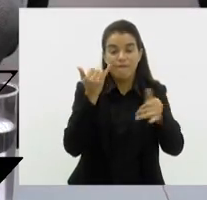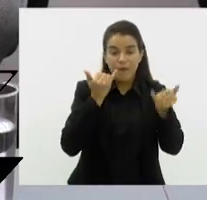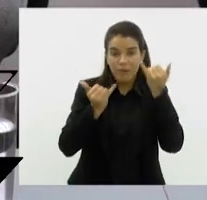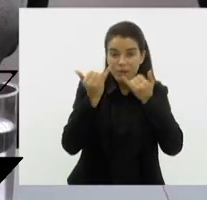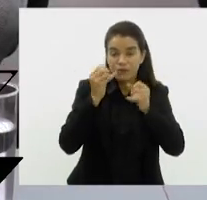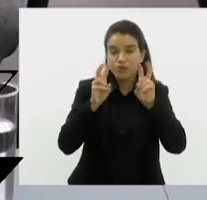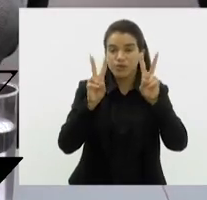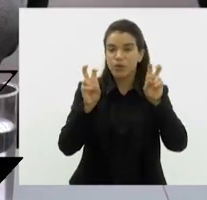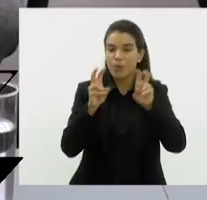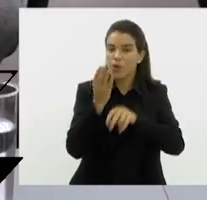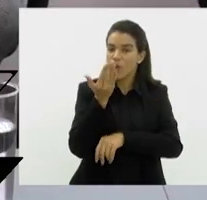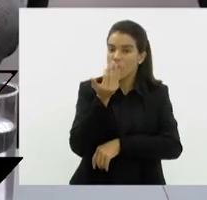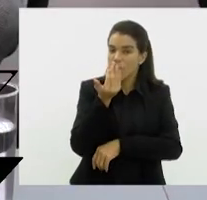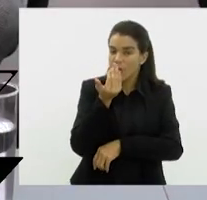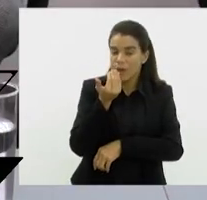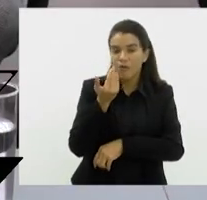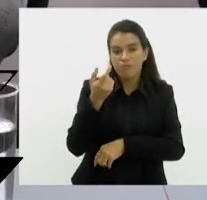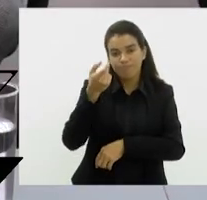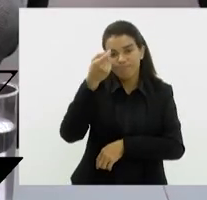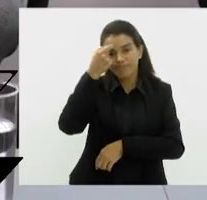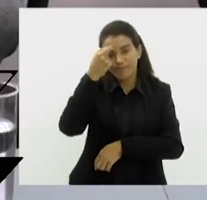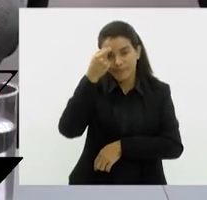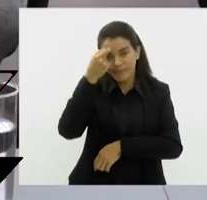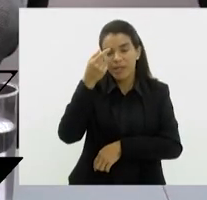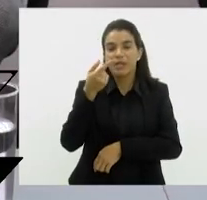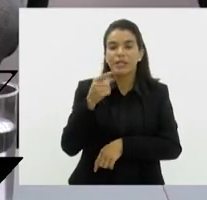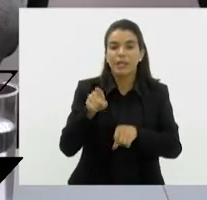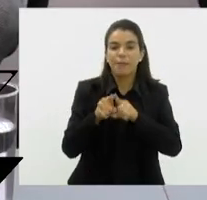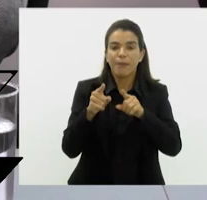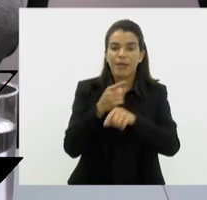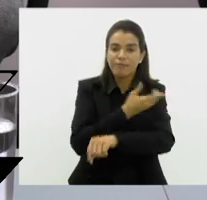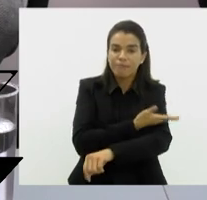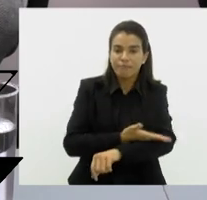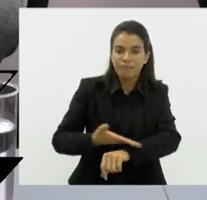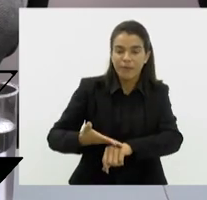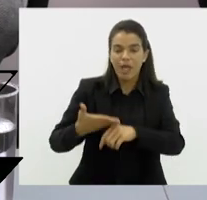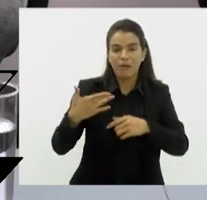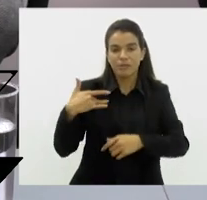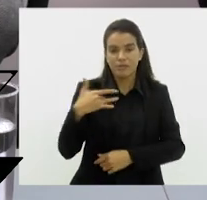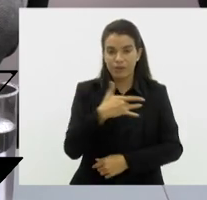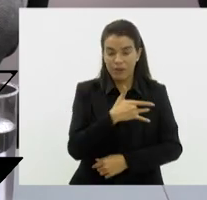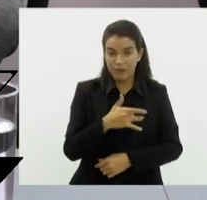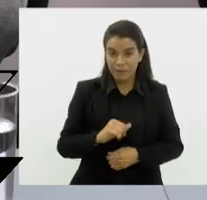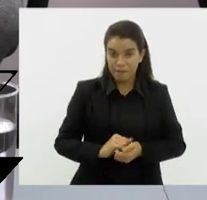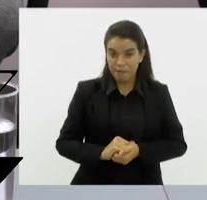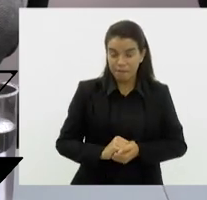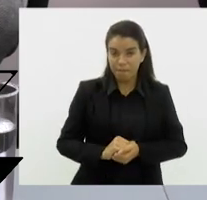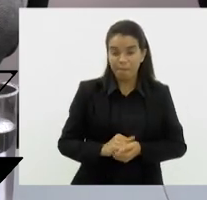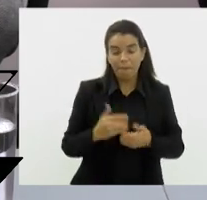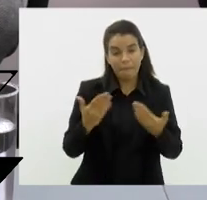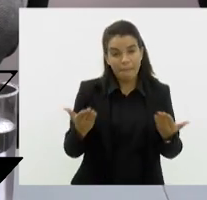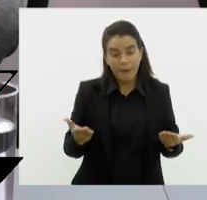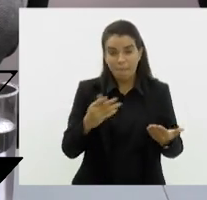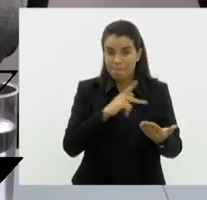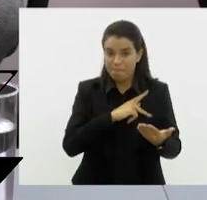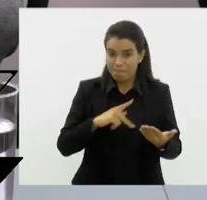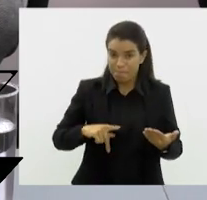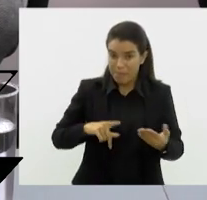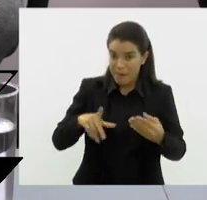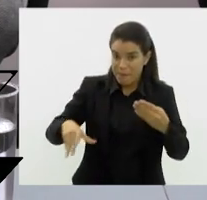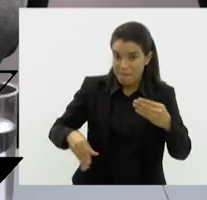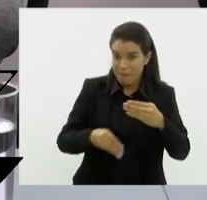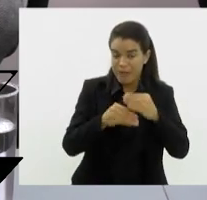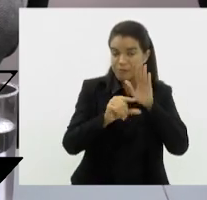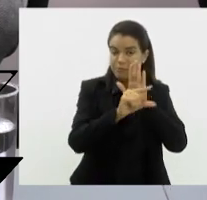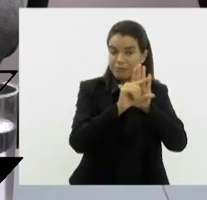sobre o consumo consciente de alimentos e hábitos de vida saudáveis. Por via de consequência, senhor presidente, ainda tem mais o